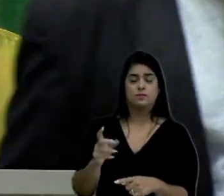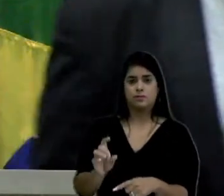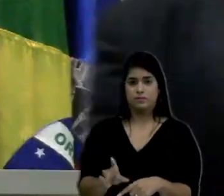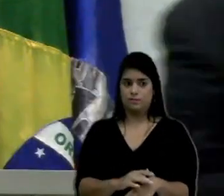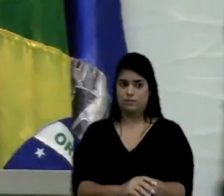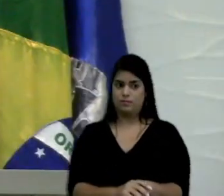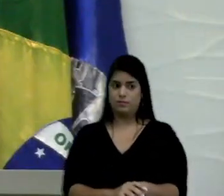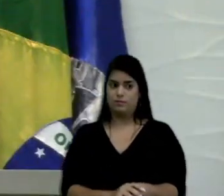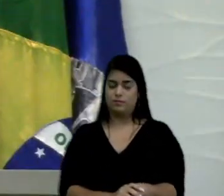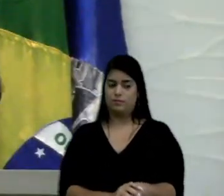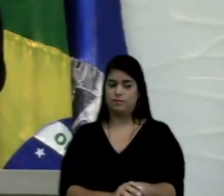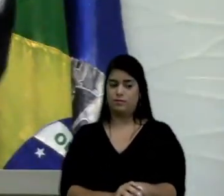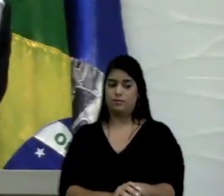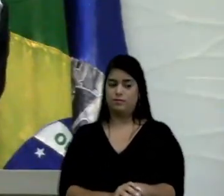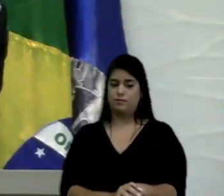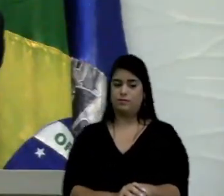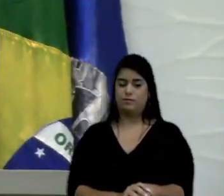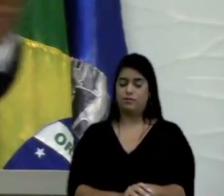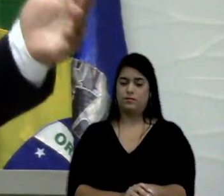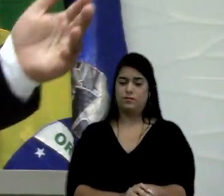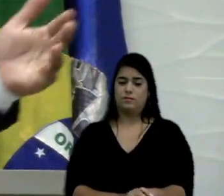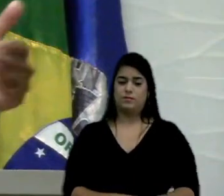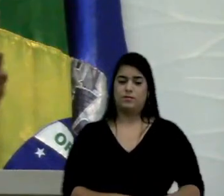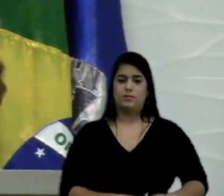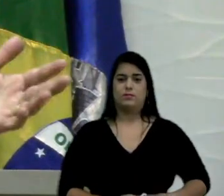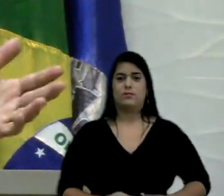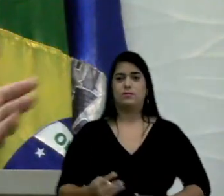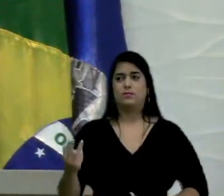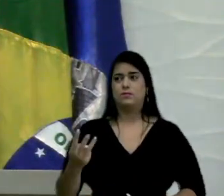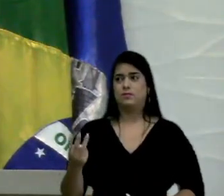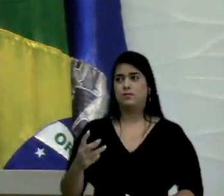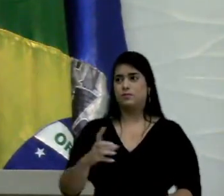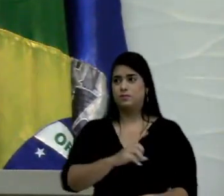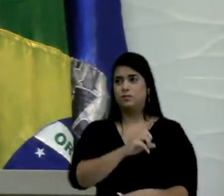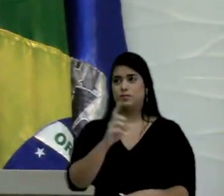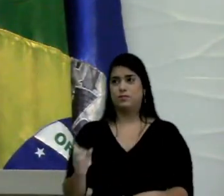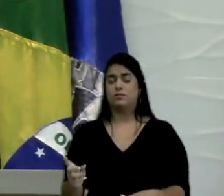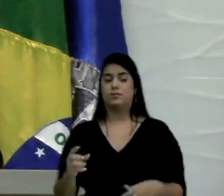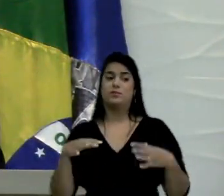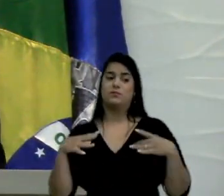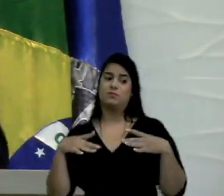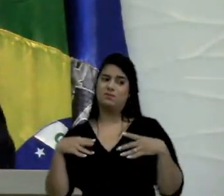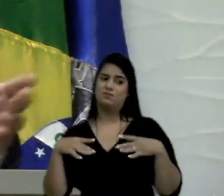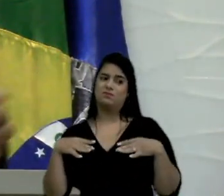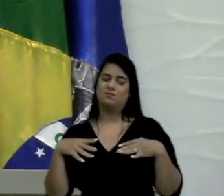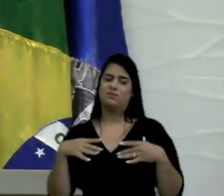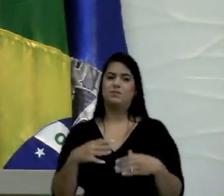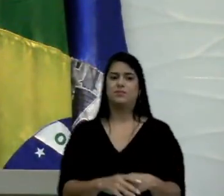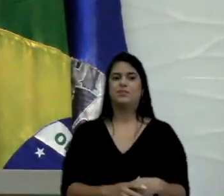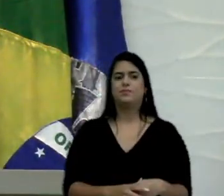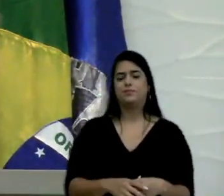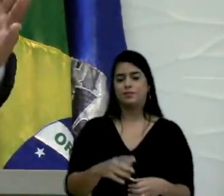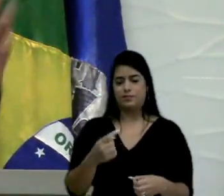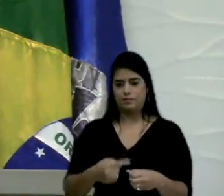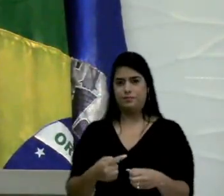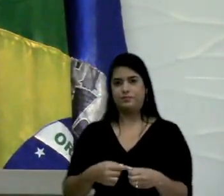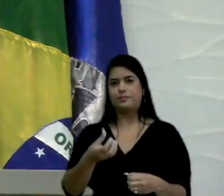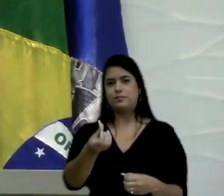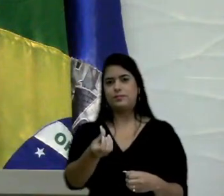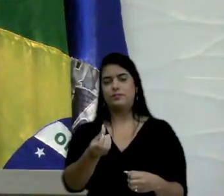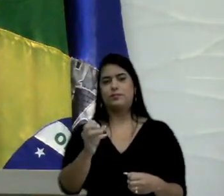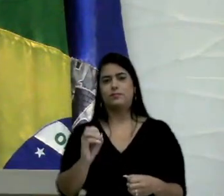saem aí imediatamente né eles têm três dias de folga né Agora você me diga uma cidade de 60.000